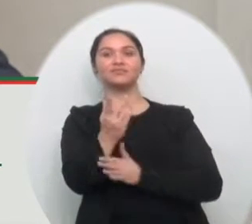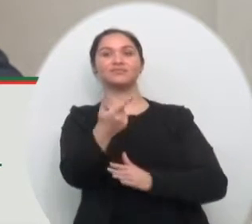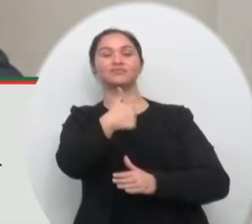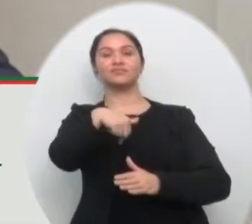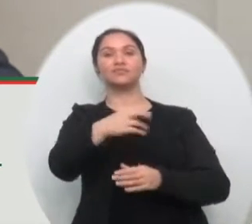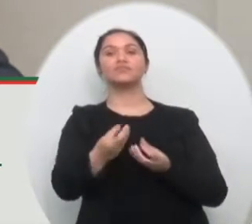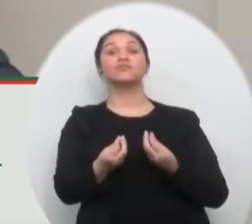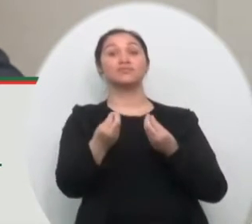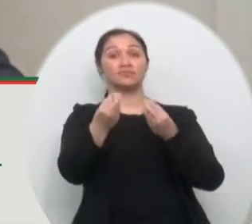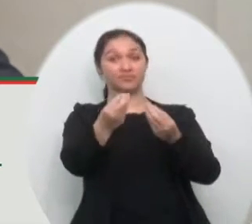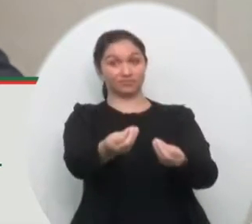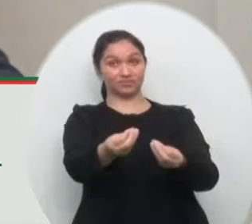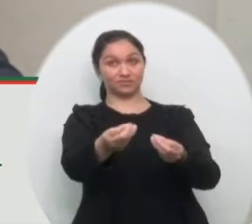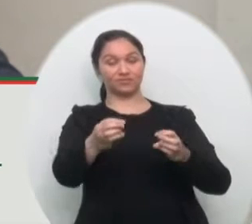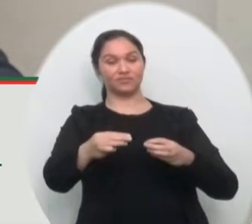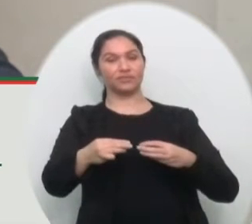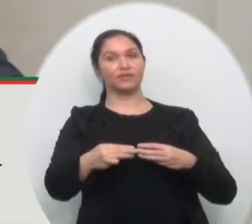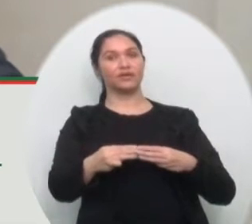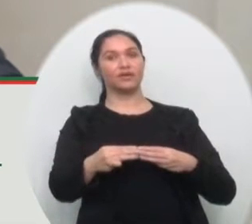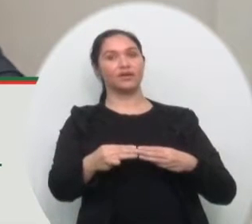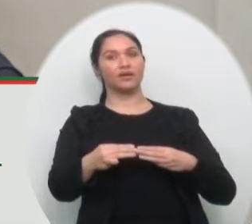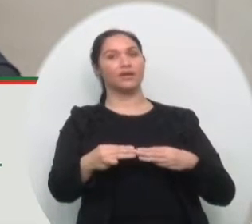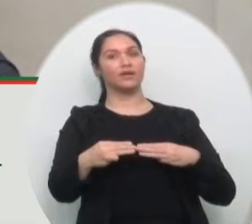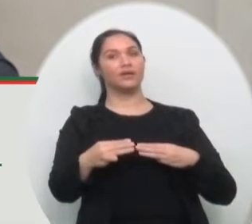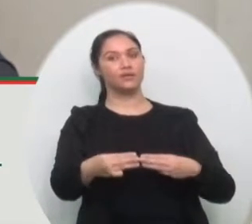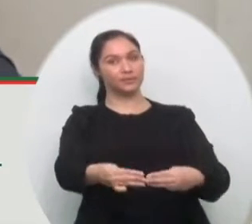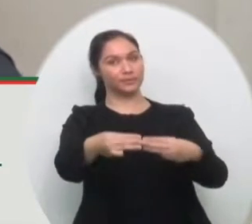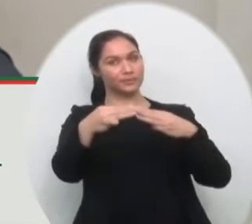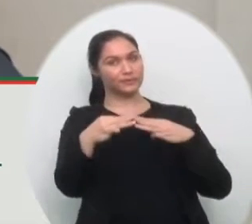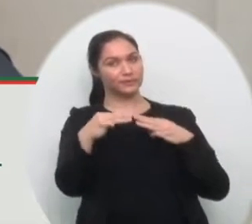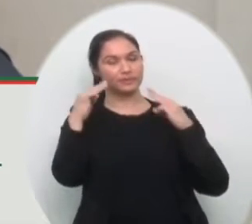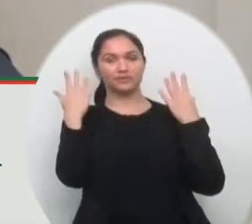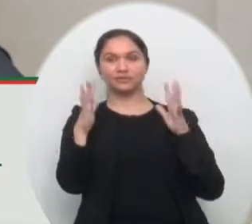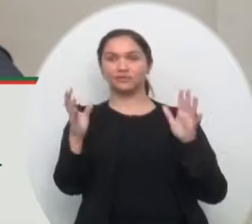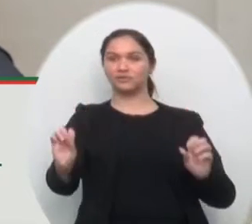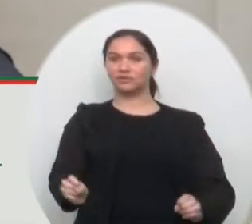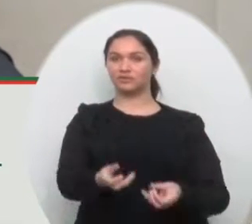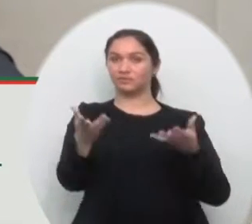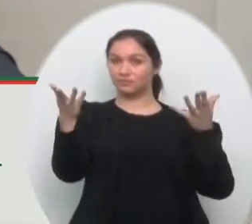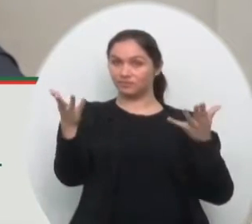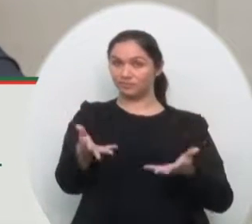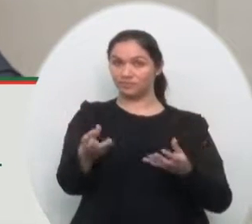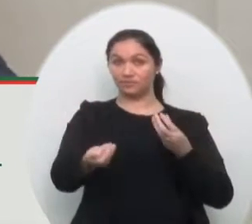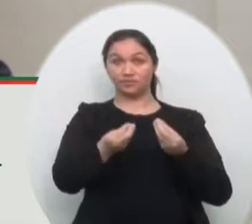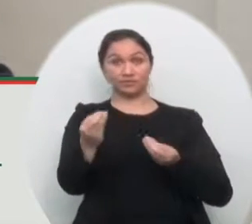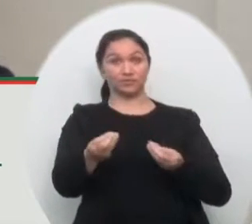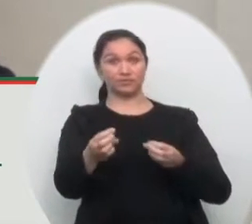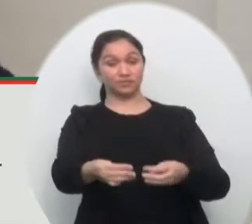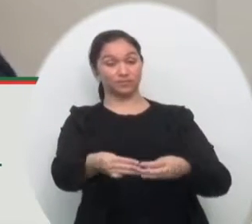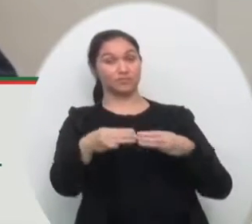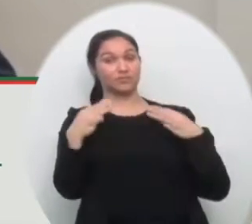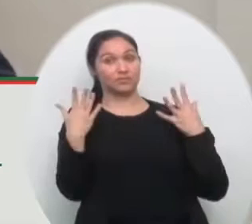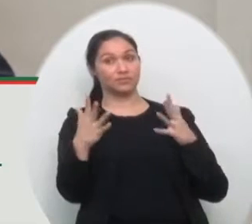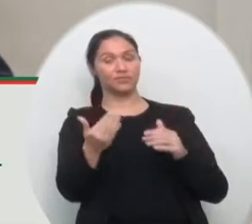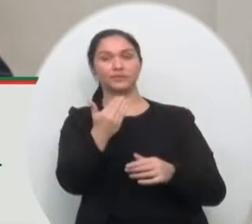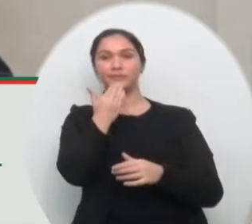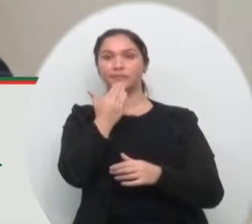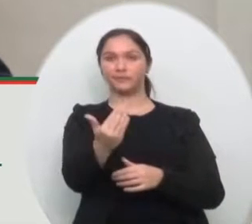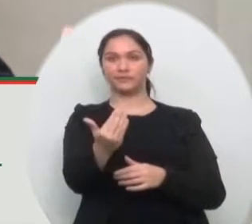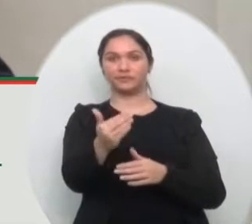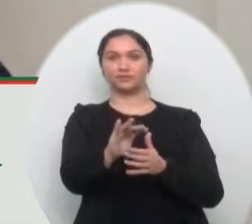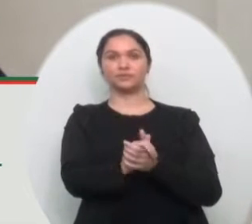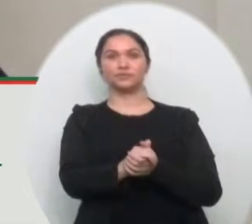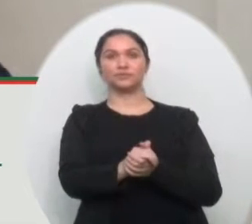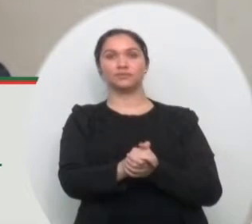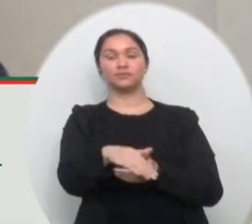sim, a moção de aplauso. Como é uma moção de aplauso, vou pedir licenças aos colegas para pedir, né,